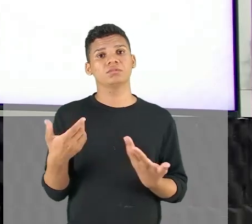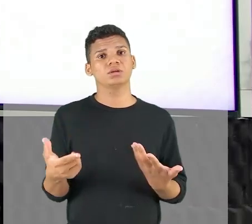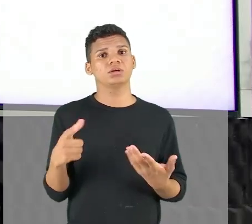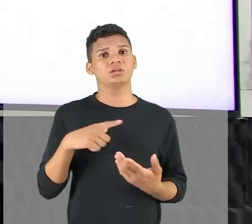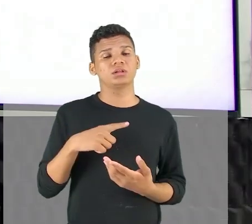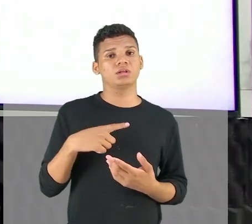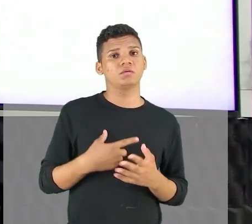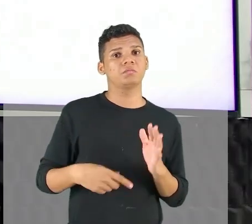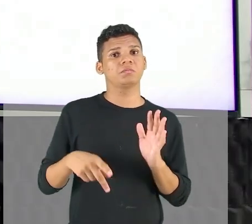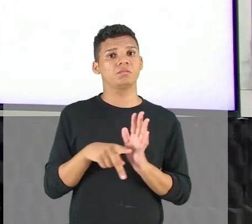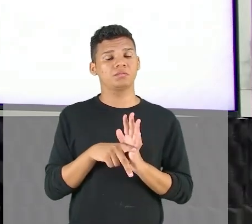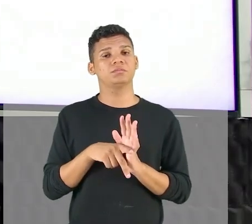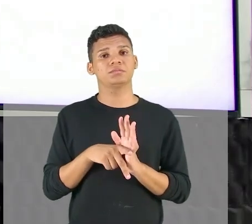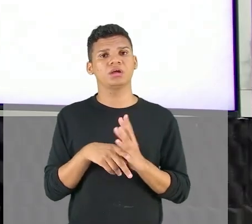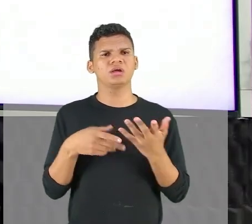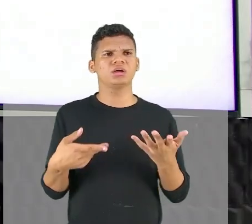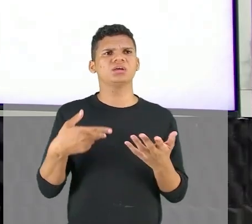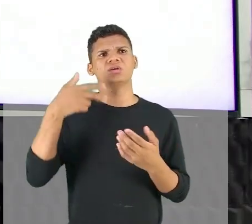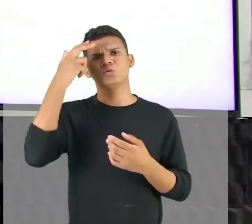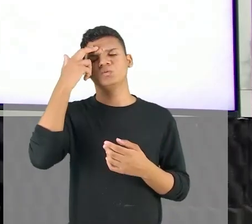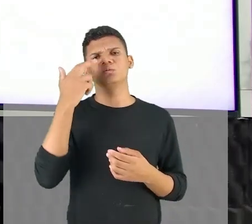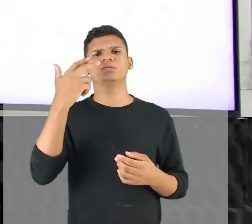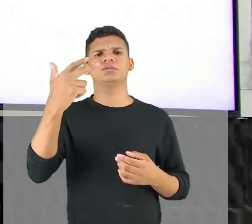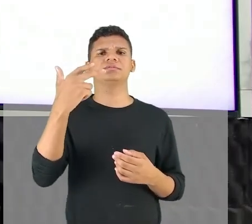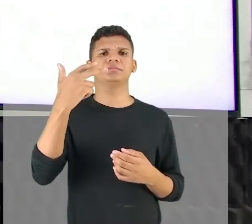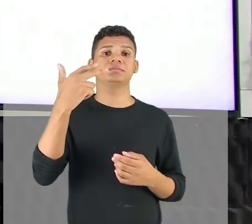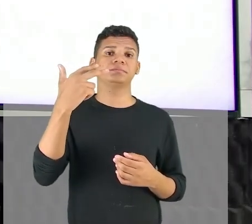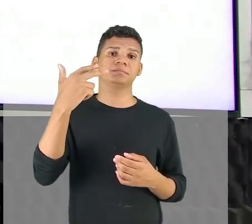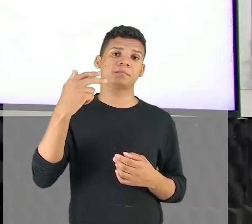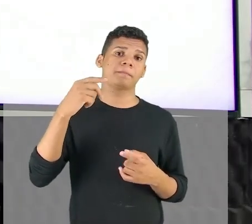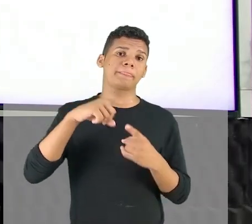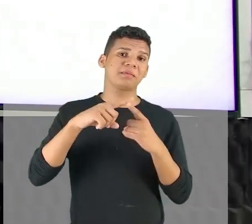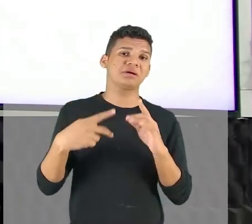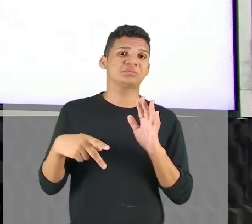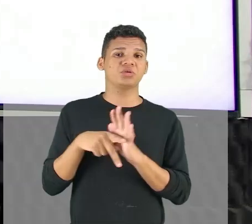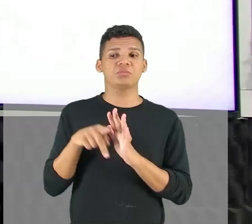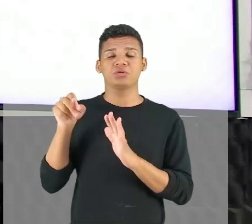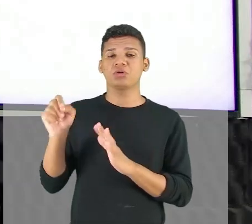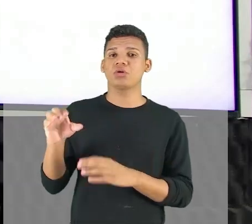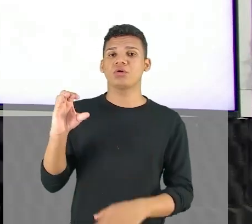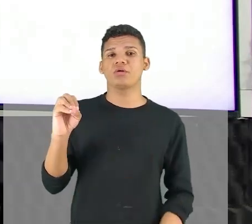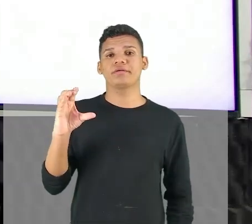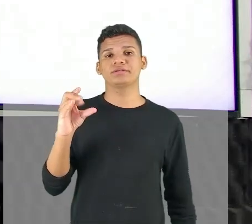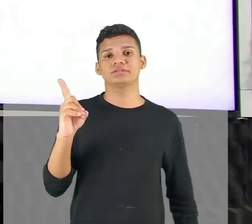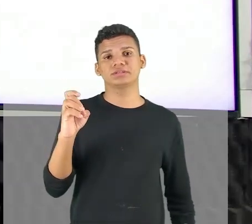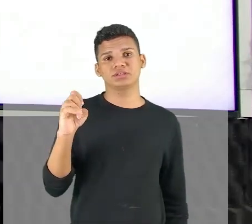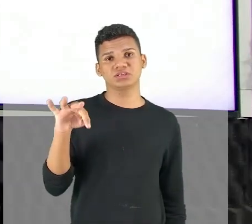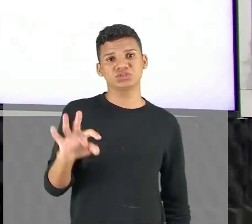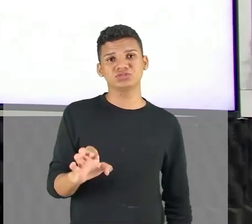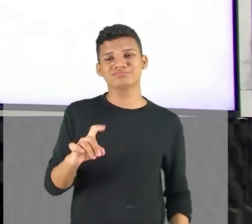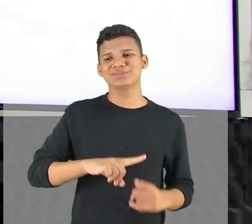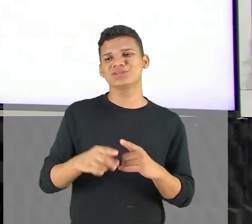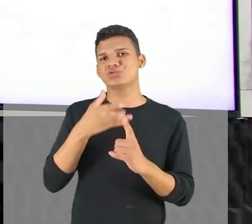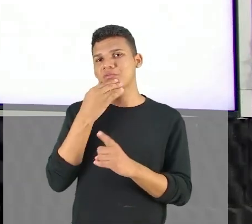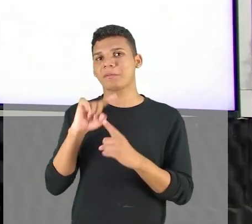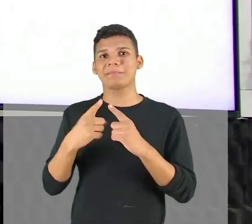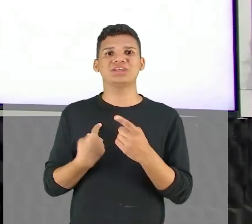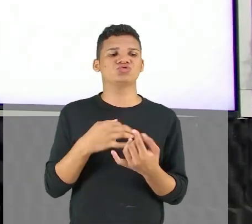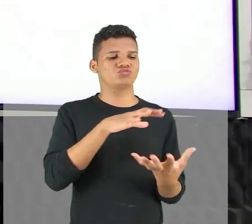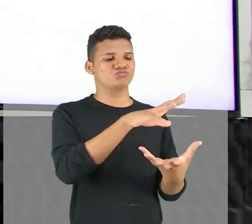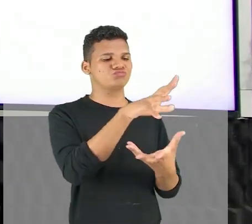moral histórica, né? Mas não necessariamente no Ocidente que foi impedida essa vontade de potência do homem, mas no mundo